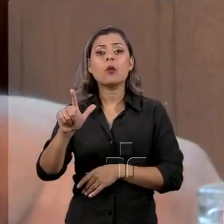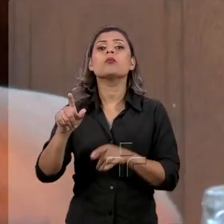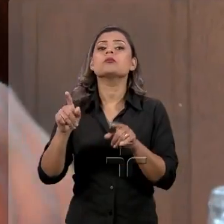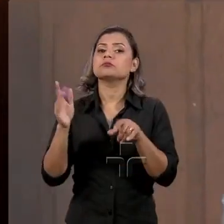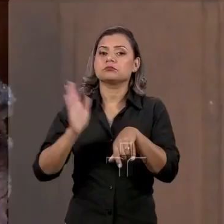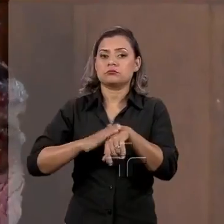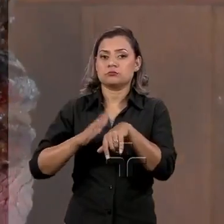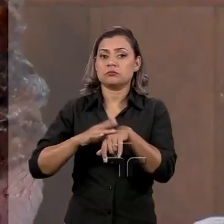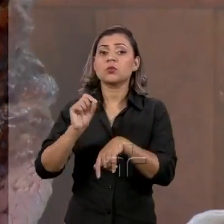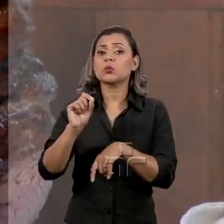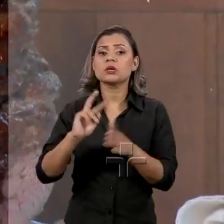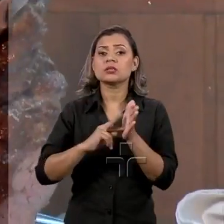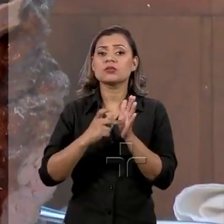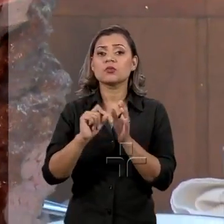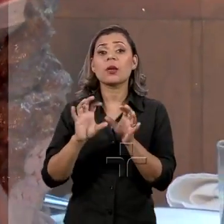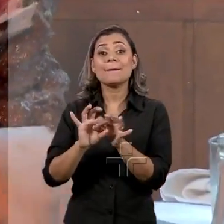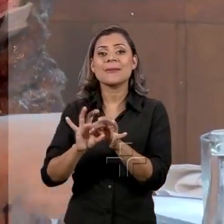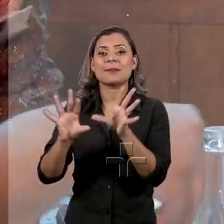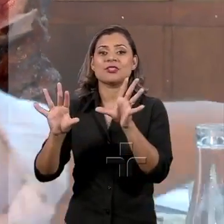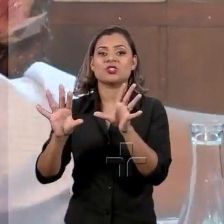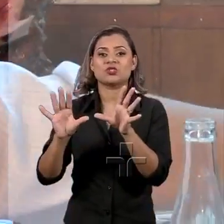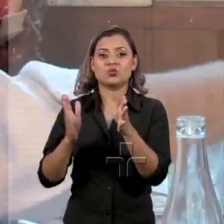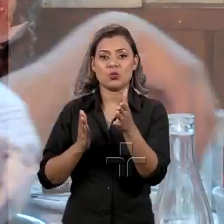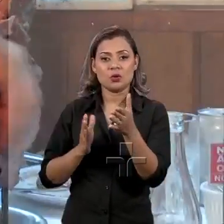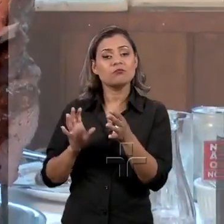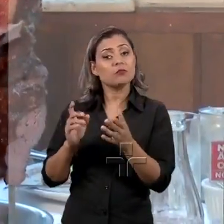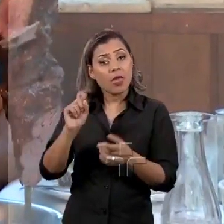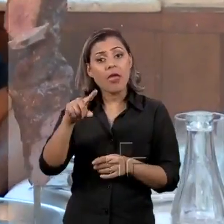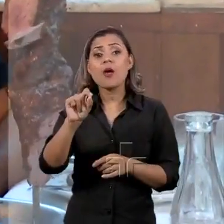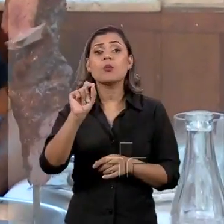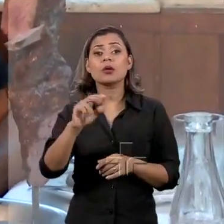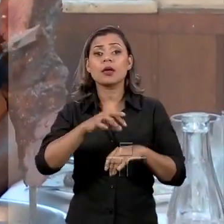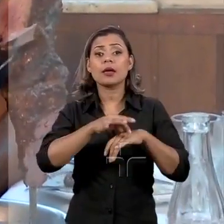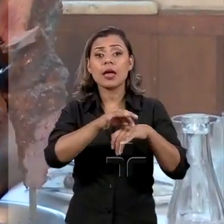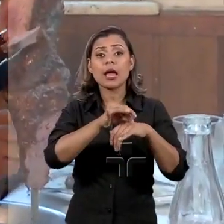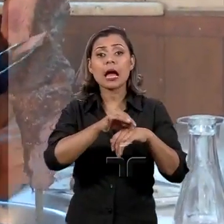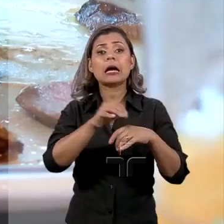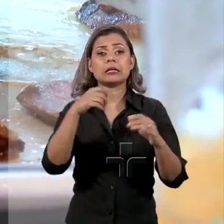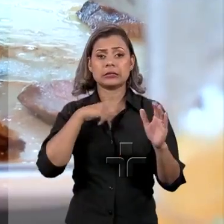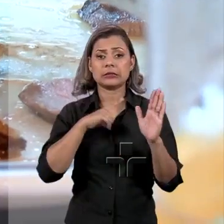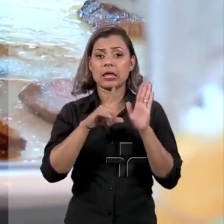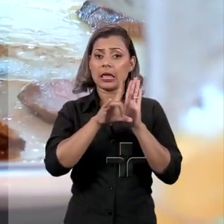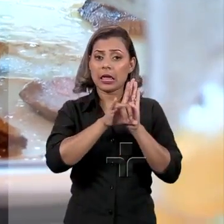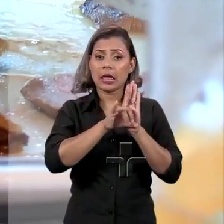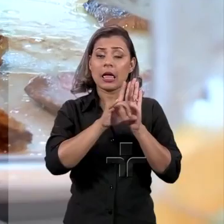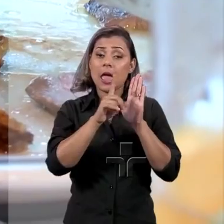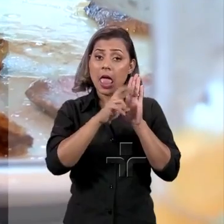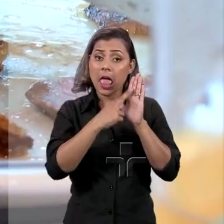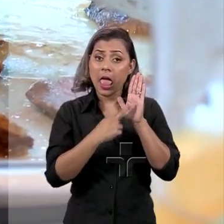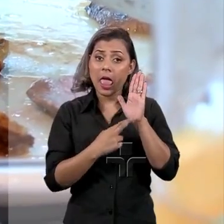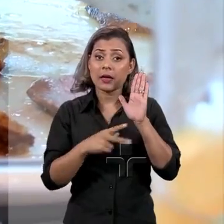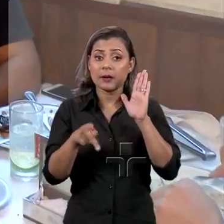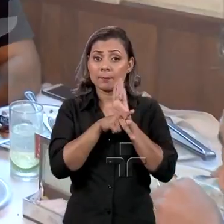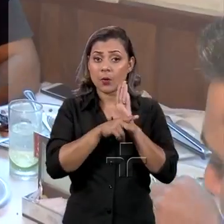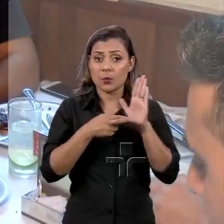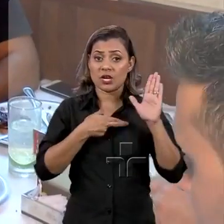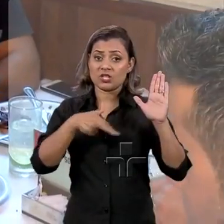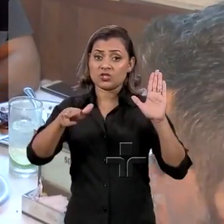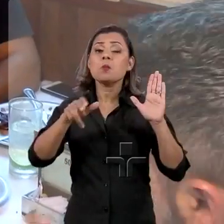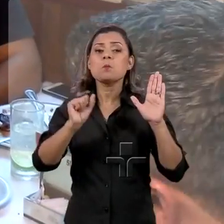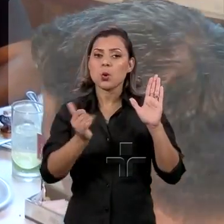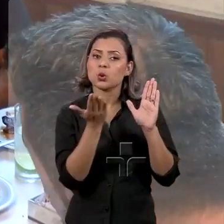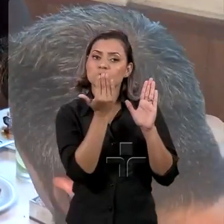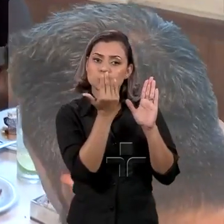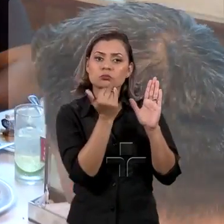halal. Halal significa permitido, autorizado. É tudo aquilo que está em acordo com as jurisprudências islâmicas para ser consumido e